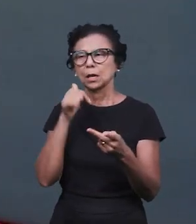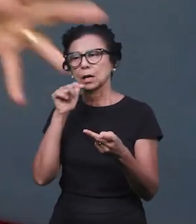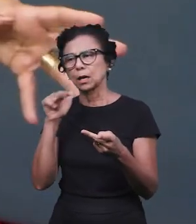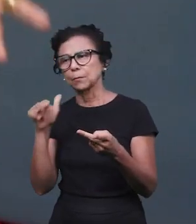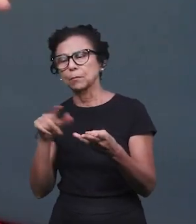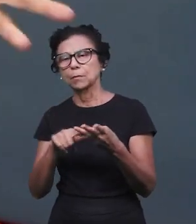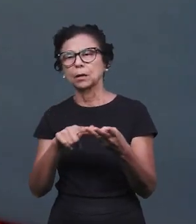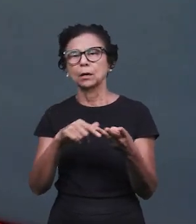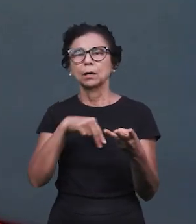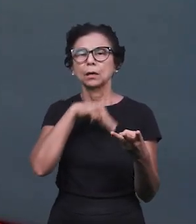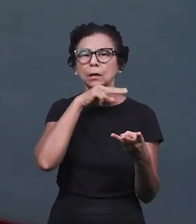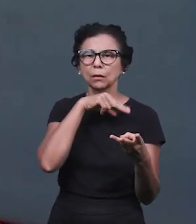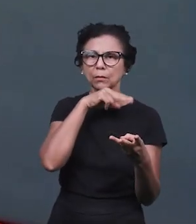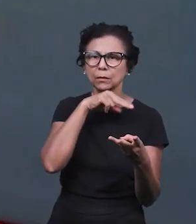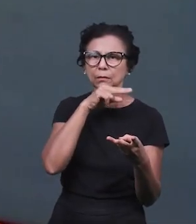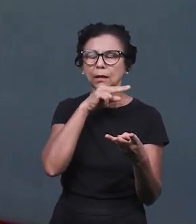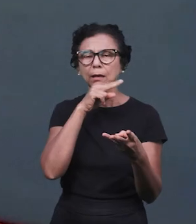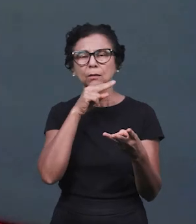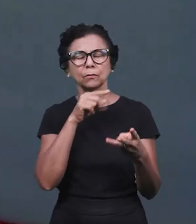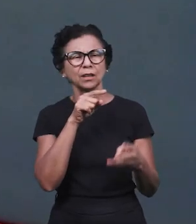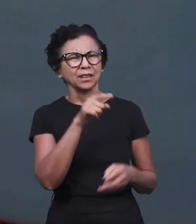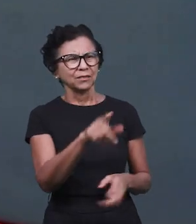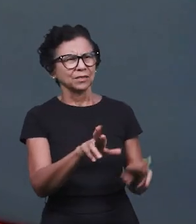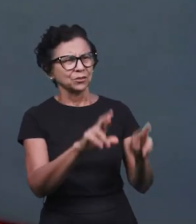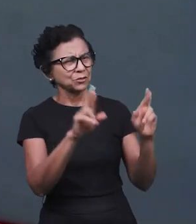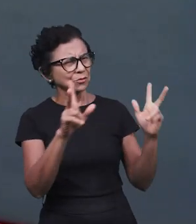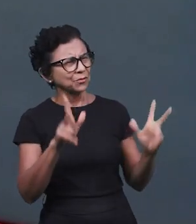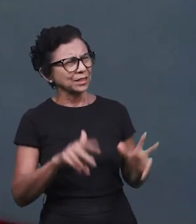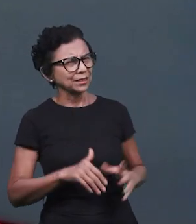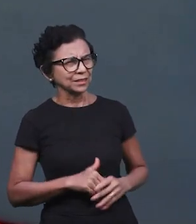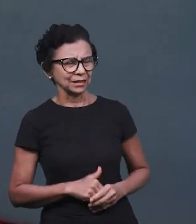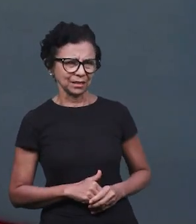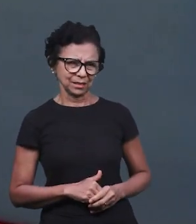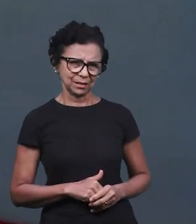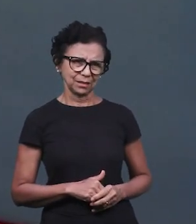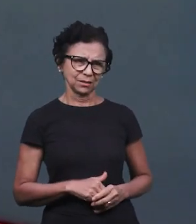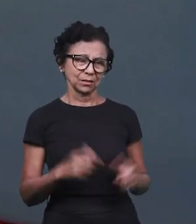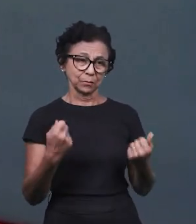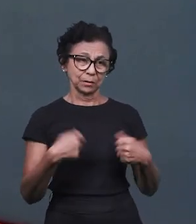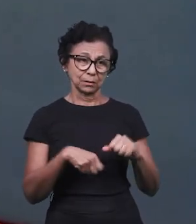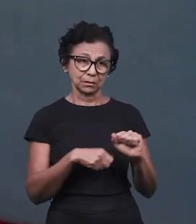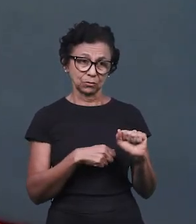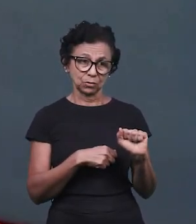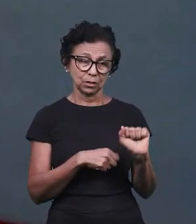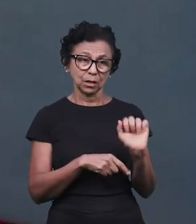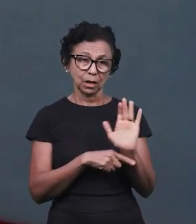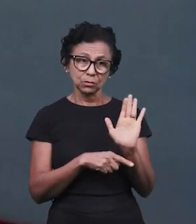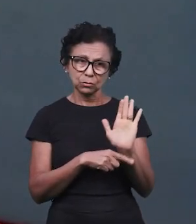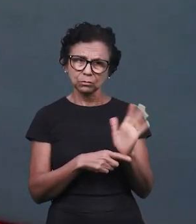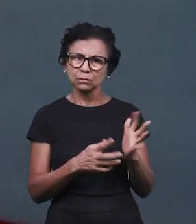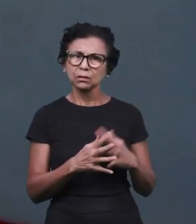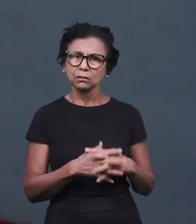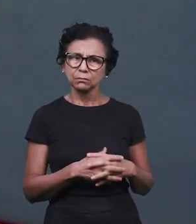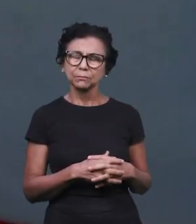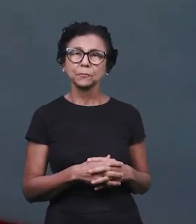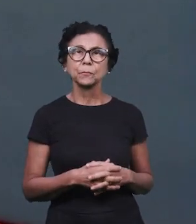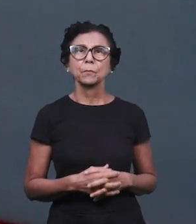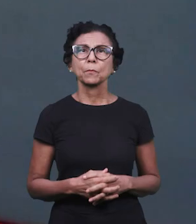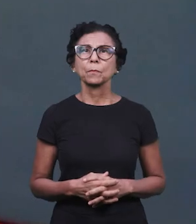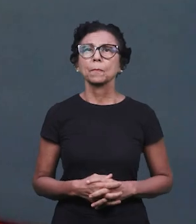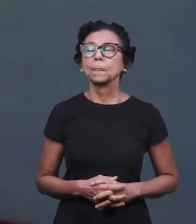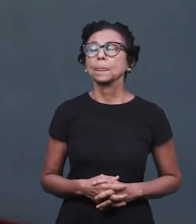sobrinho, é o neto, chegar e falar, você está diferente, você não é mais o mesmo, você está precisando procurar ajuda. E lembrando, pastor, que muitos